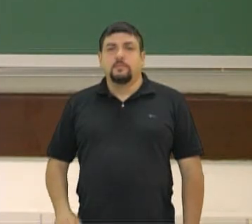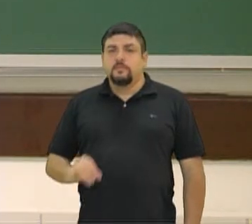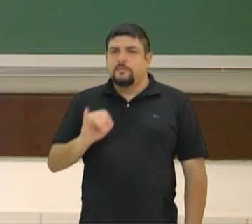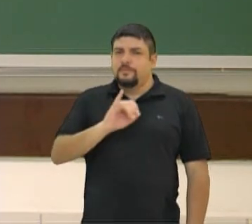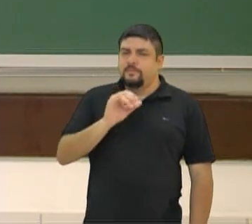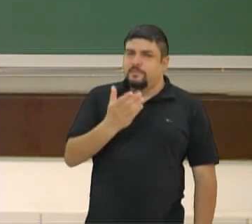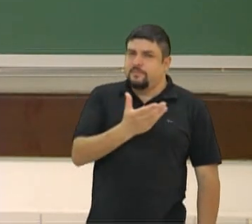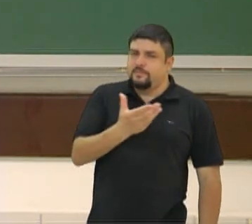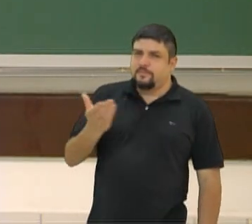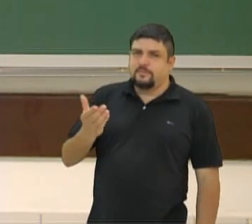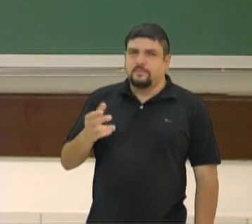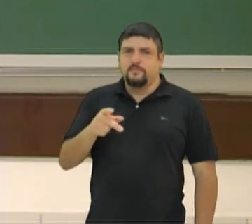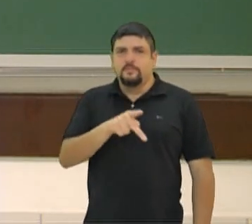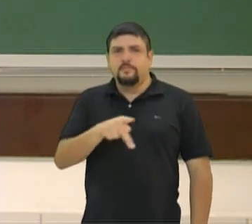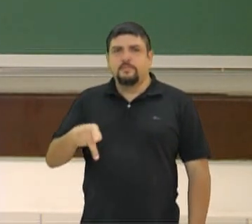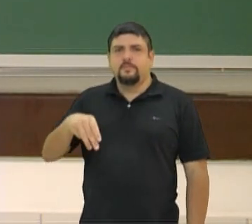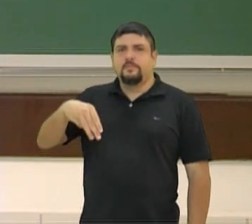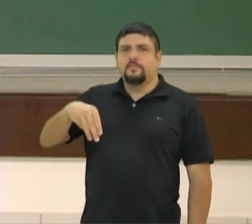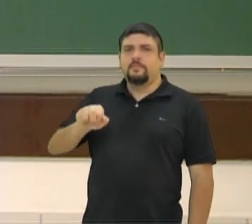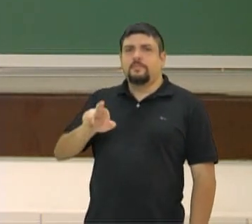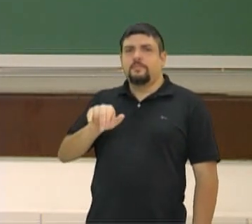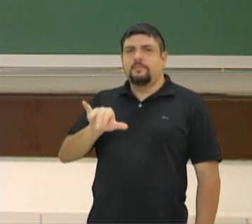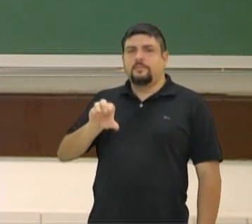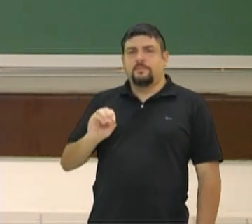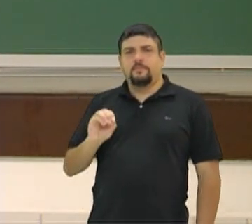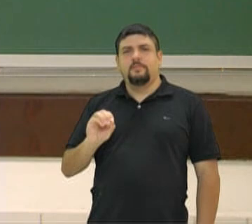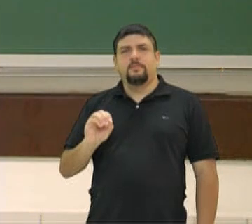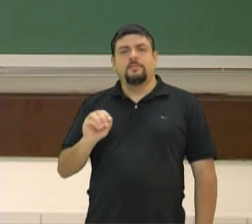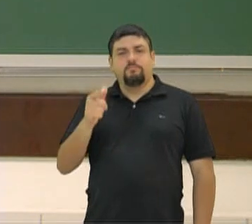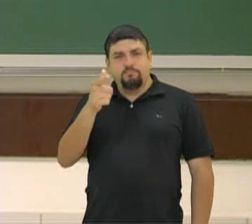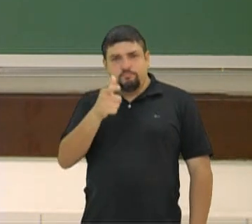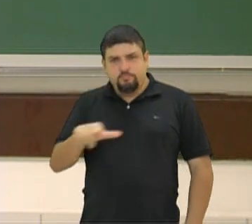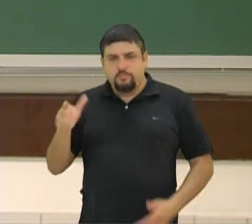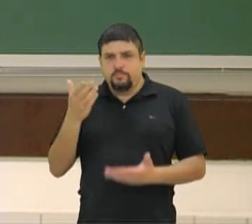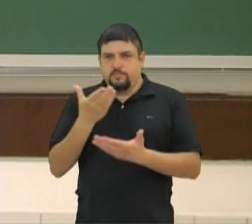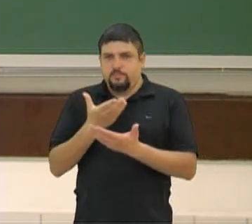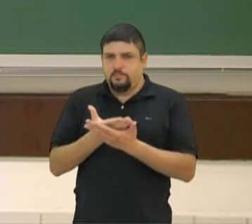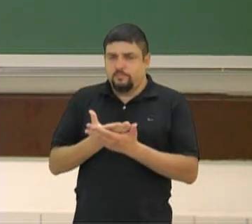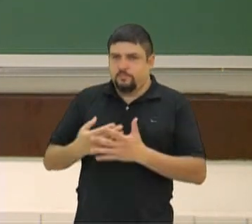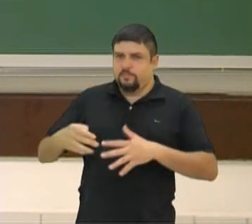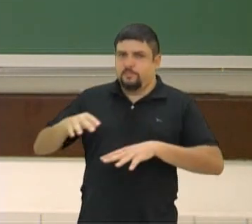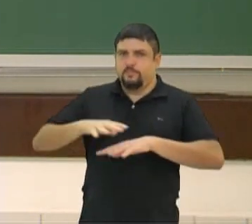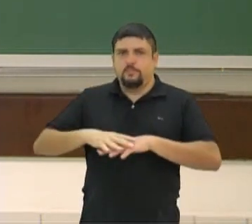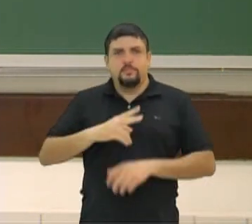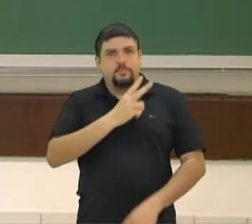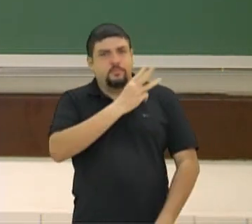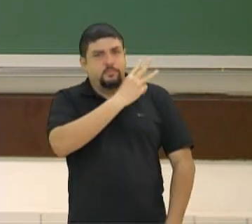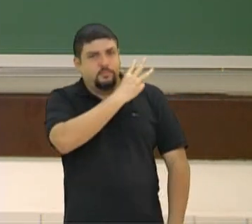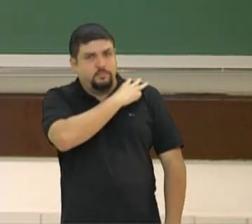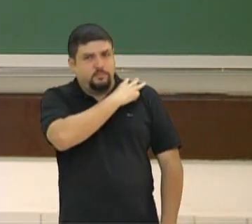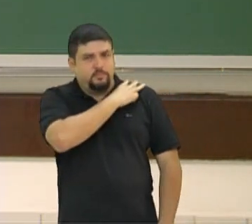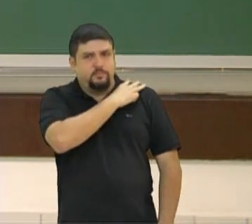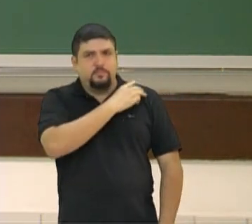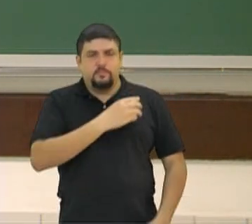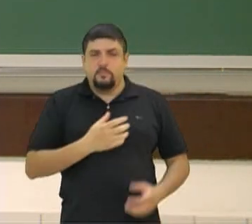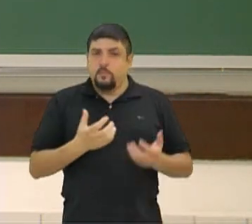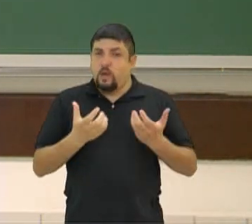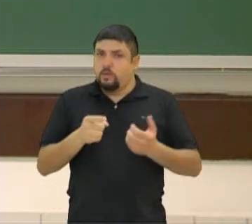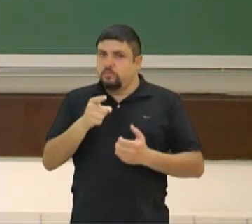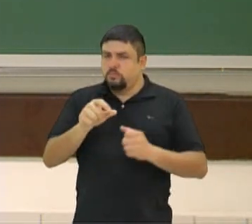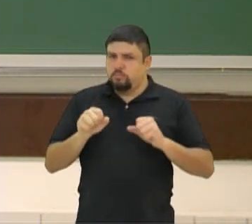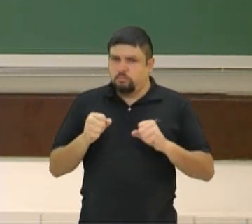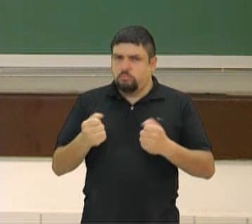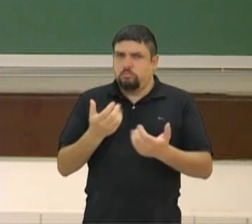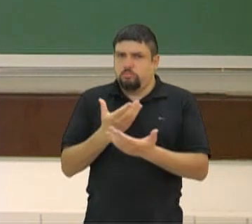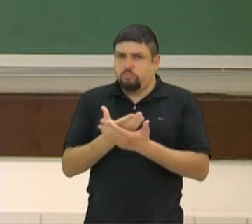Olá, turma. Professor Márcio aqui com vocês novamente para mais uma aula. Terceiro ano. Quero vocês estudando bastante. Temos que